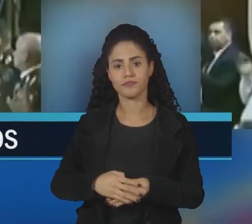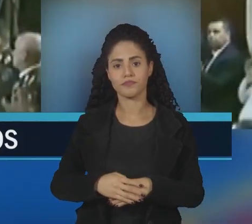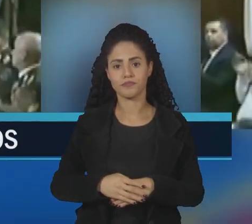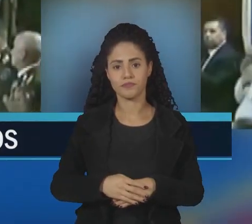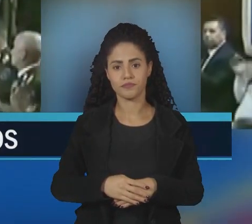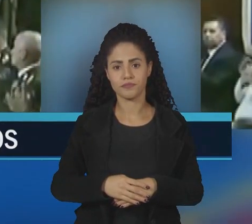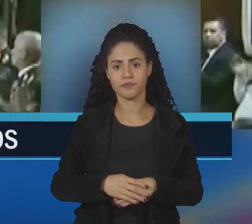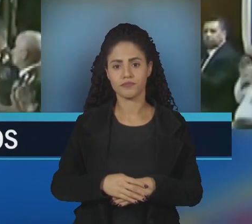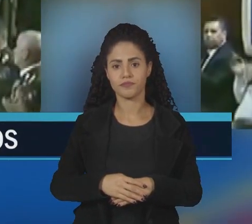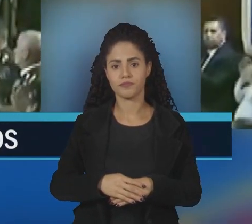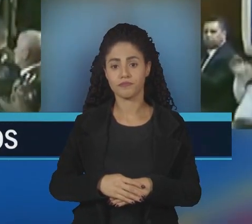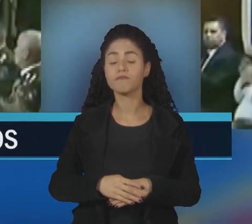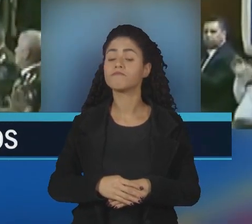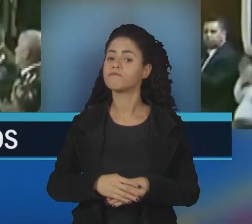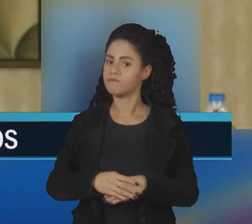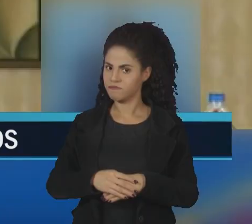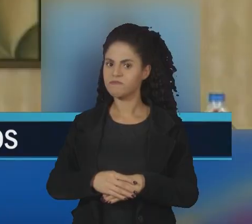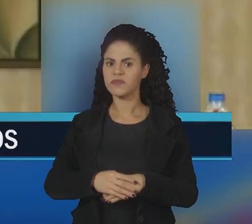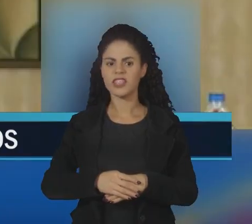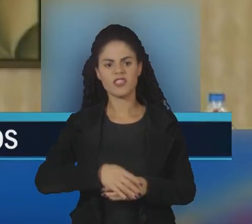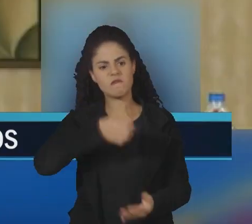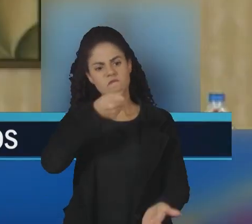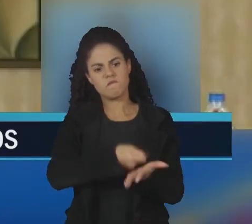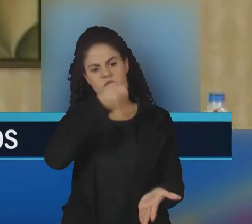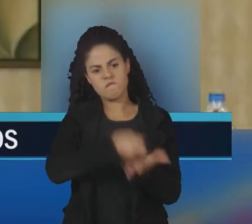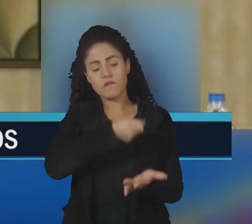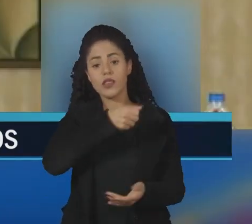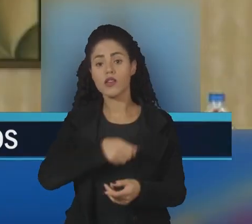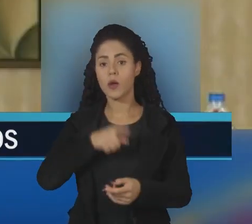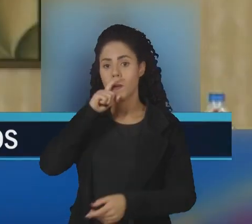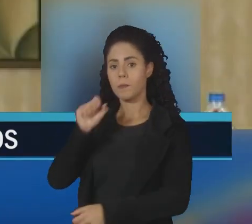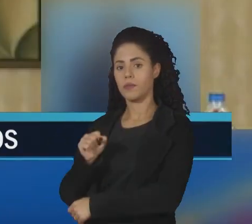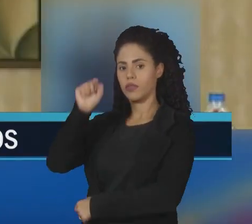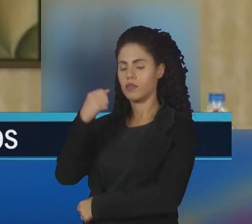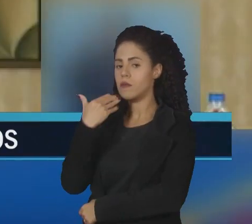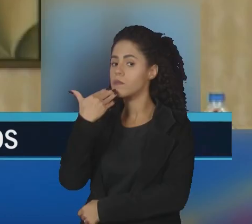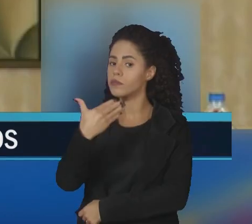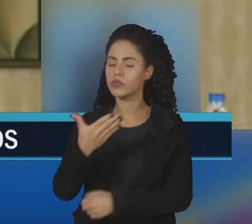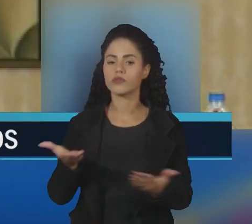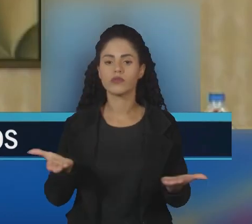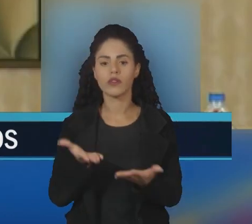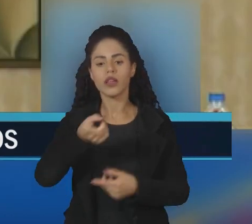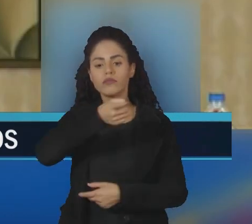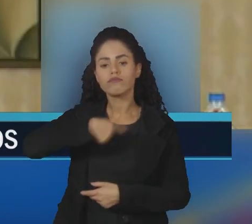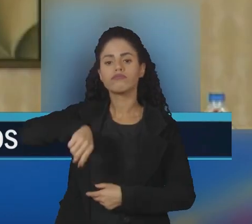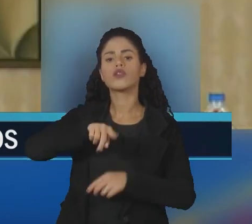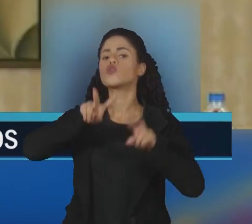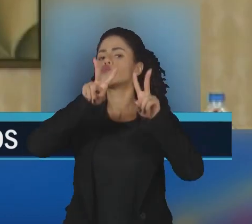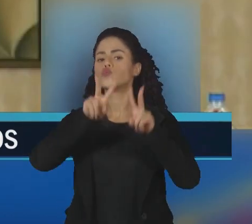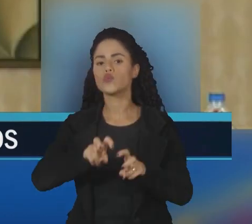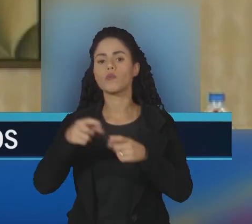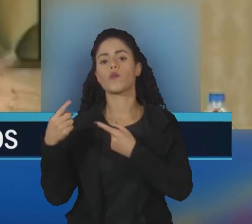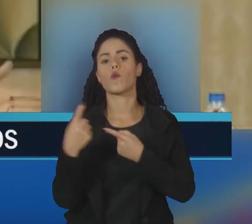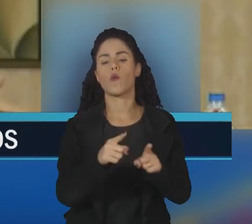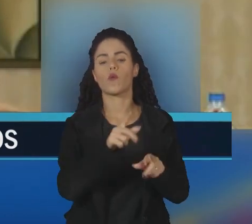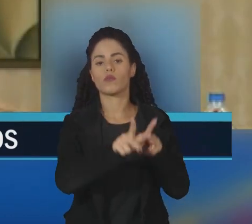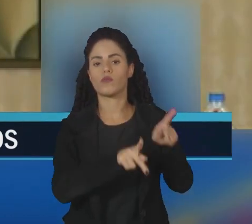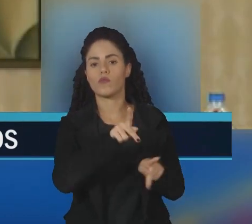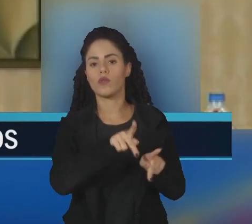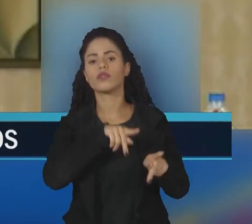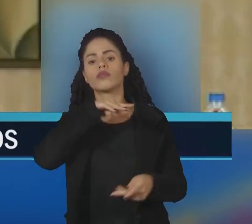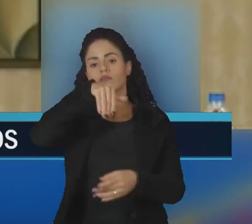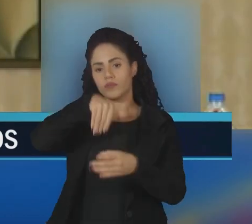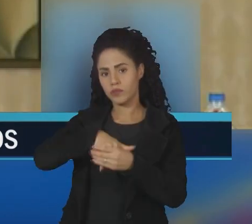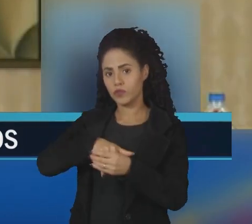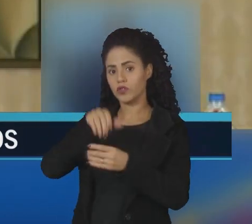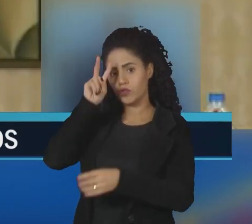mano de hierro. Mão de ferro foi o que exigiu o líder da Venezuela frente aos protestos contra o resultado das eleições de